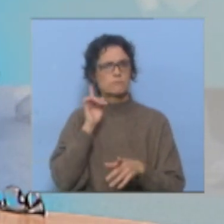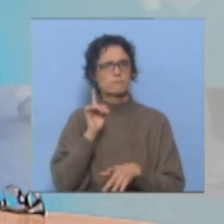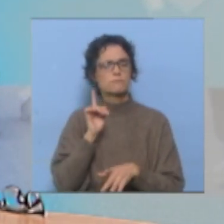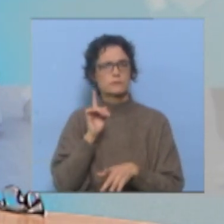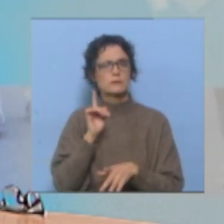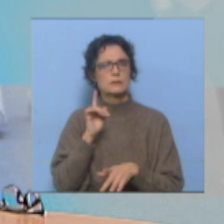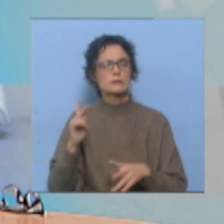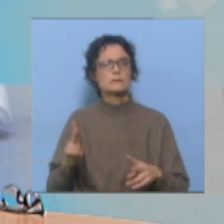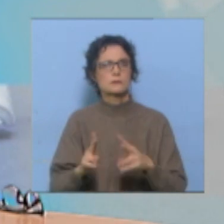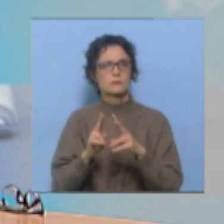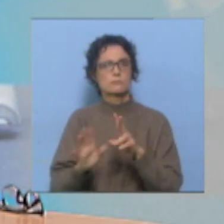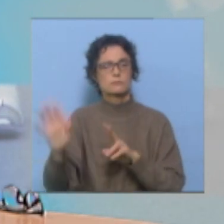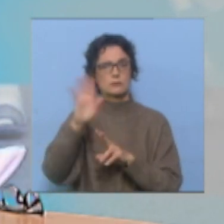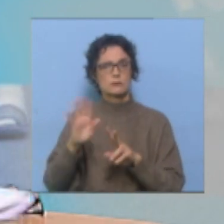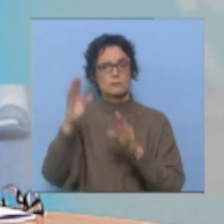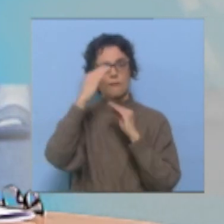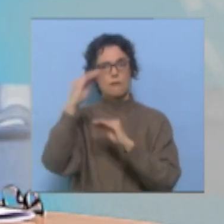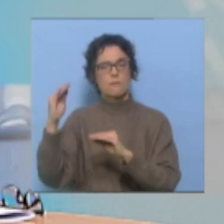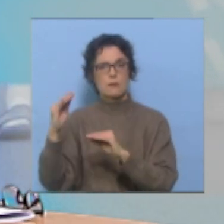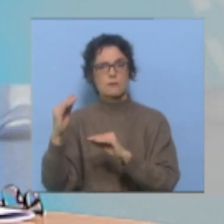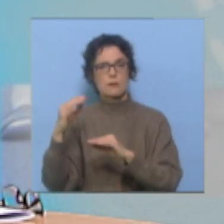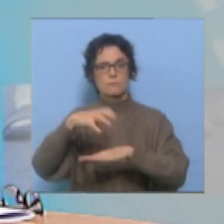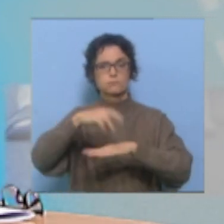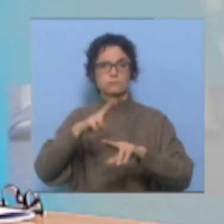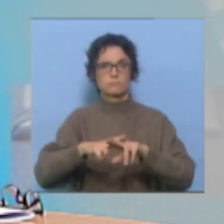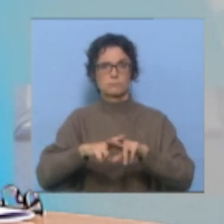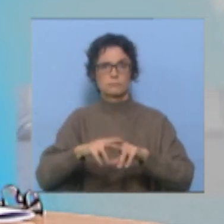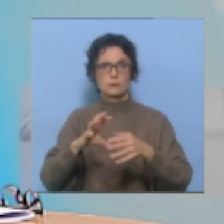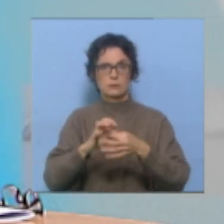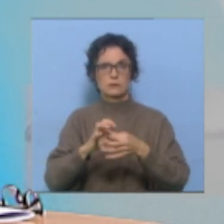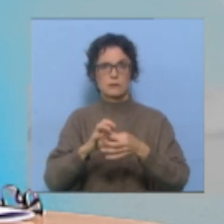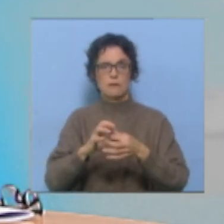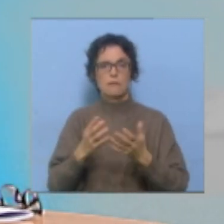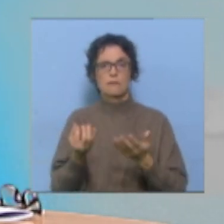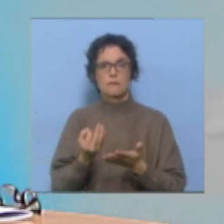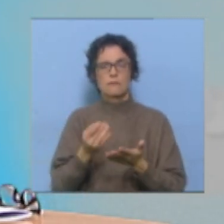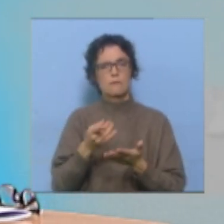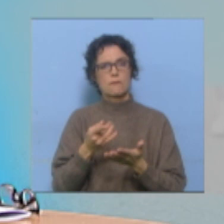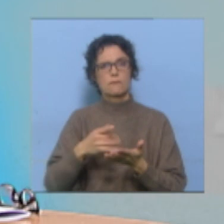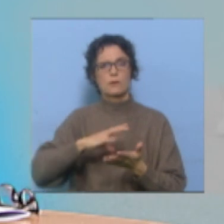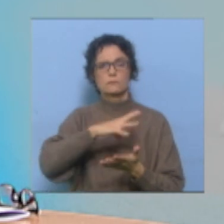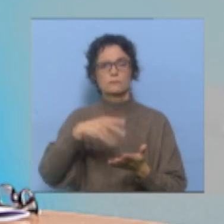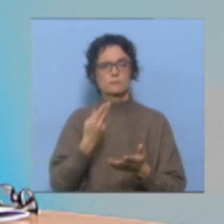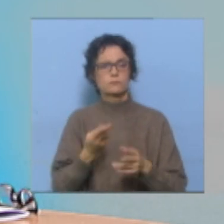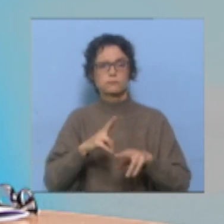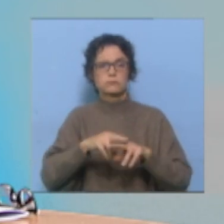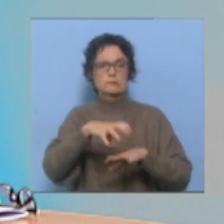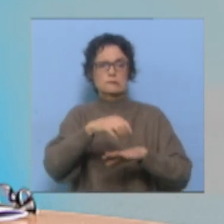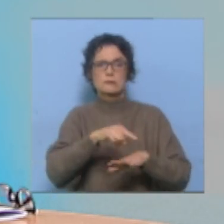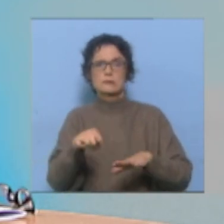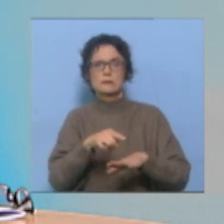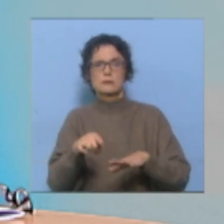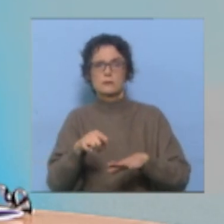da Pastoral Penitenciária, e que acontece quando se olha para o mundo da prisão e para o mundo das prisões.